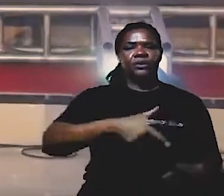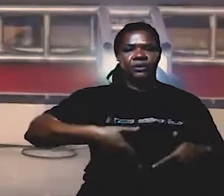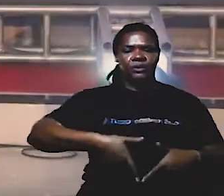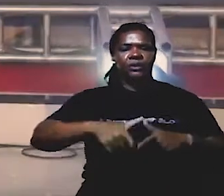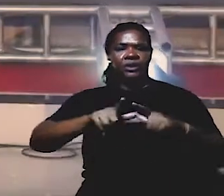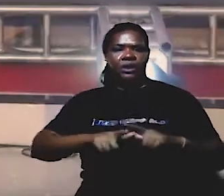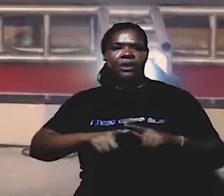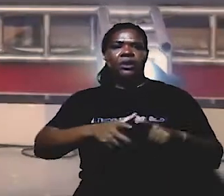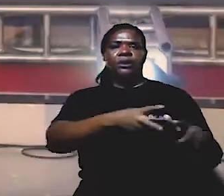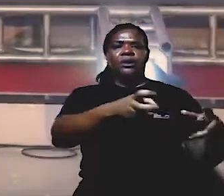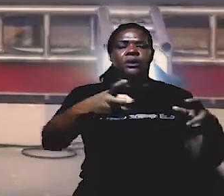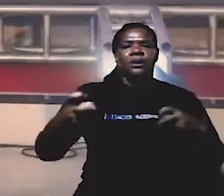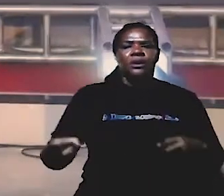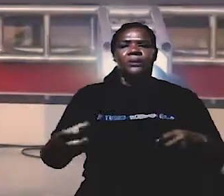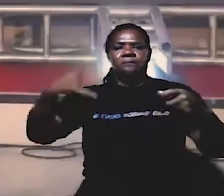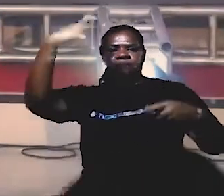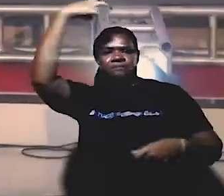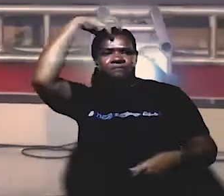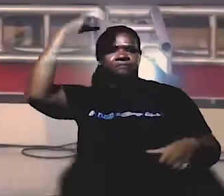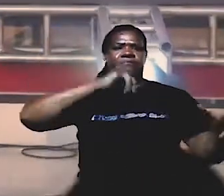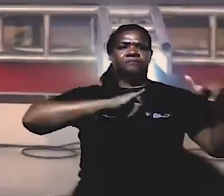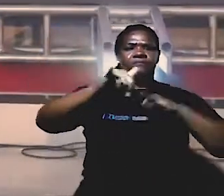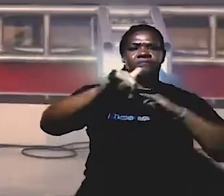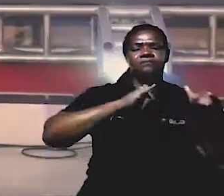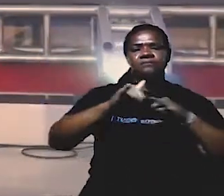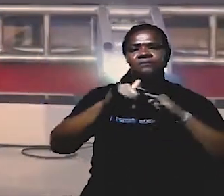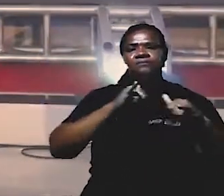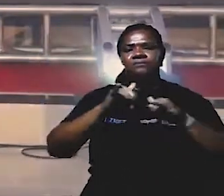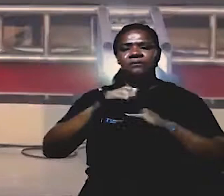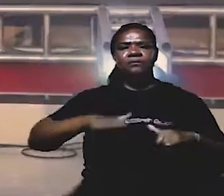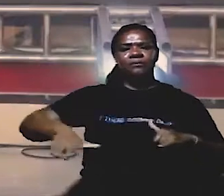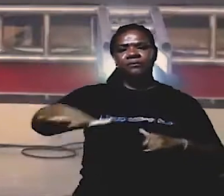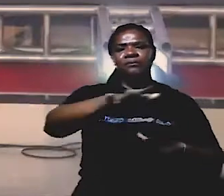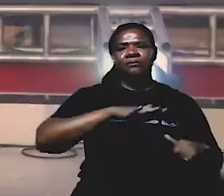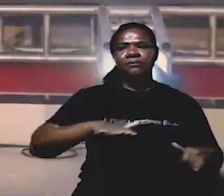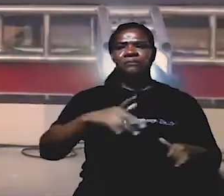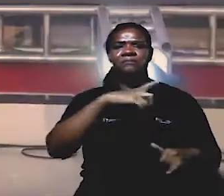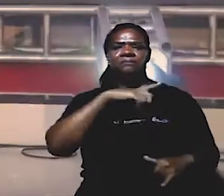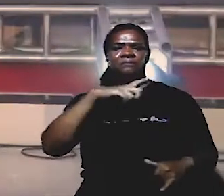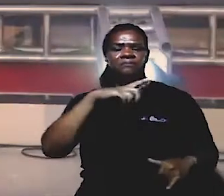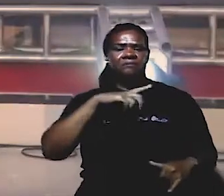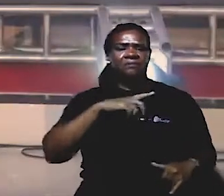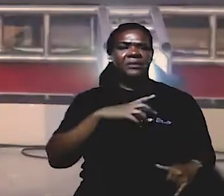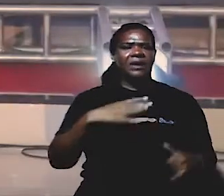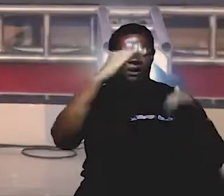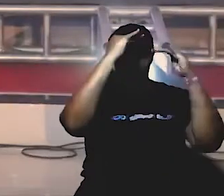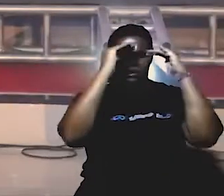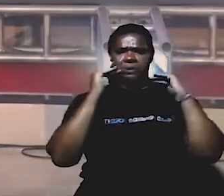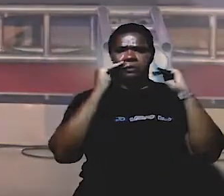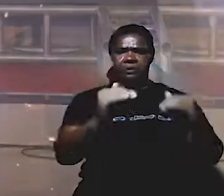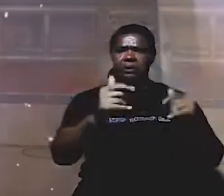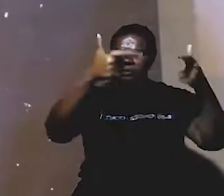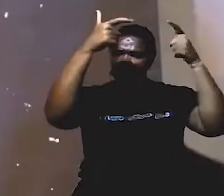ouviu a sentença que o rei havia proferido, e todos tiveram um profundo respeito ao